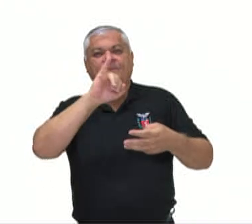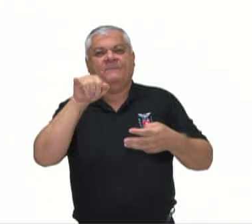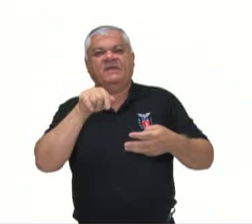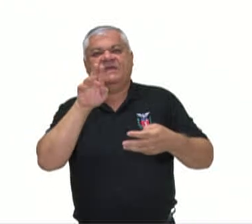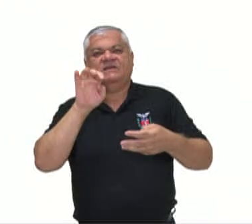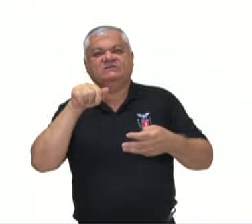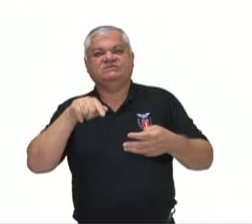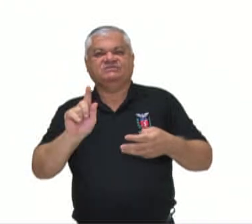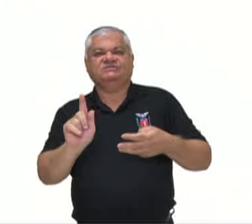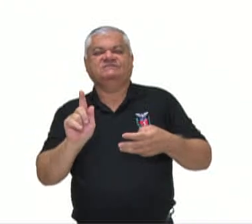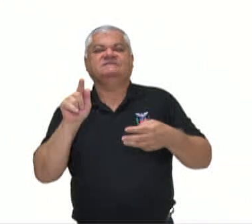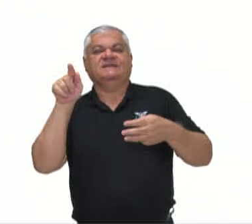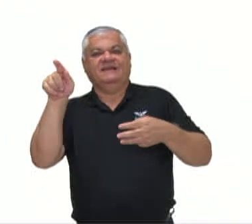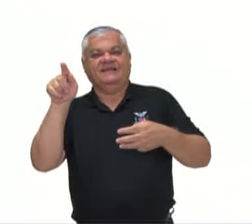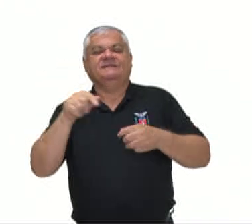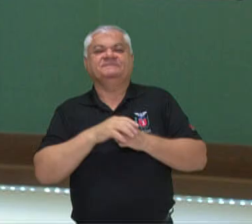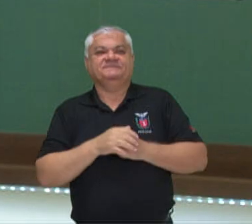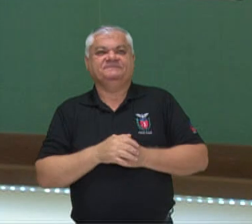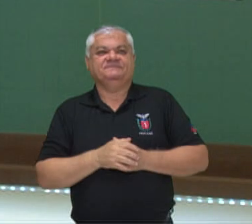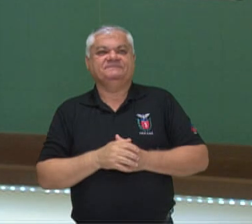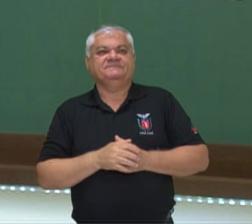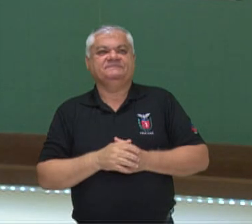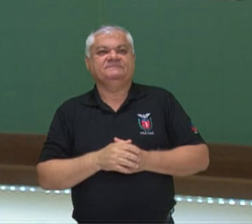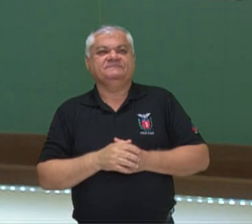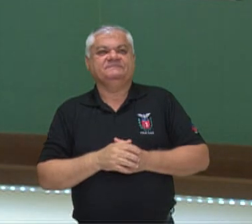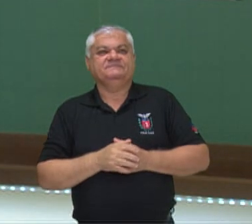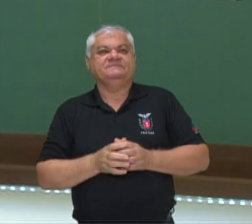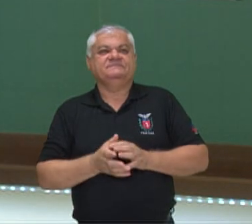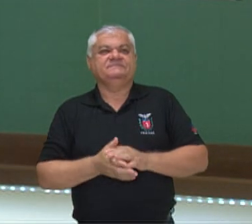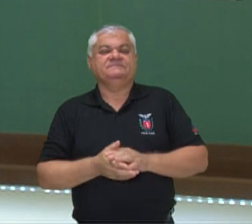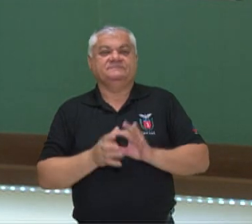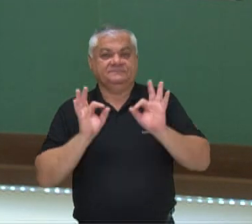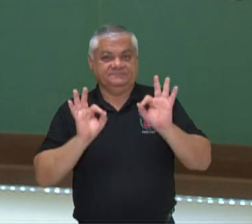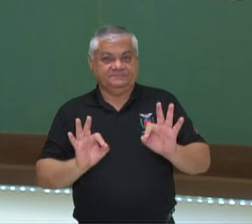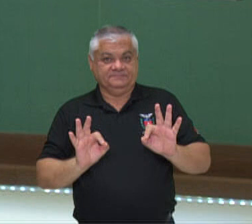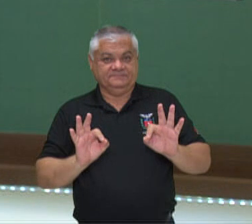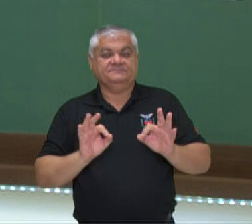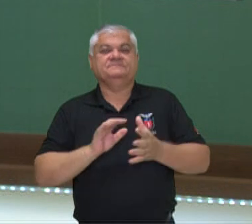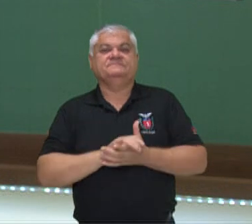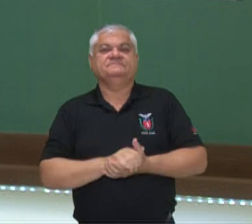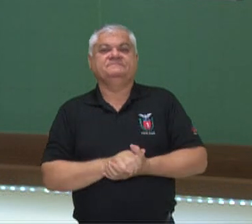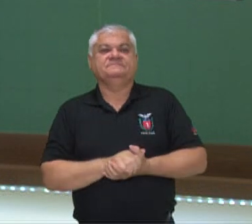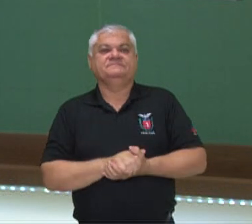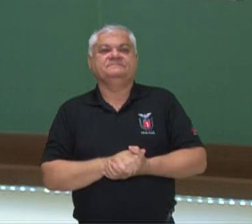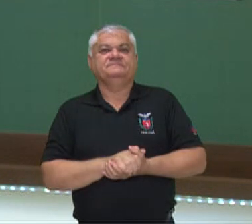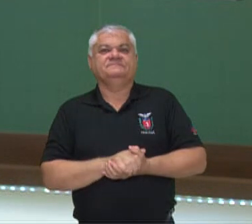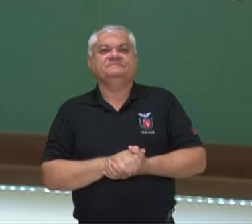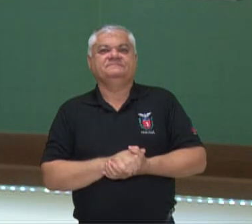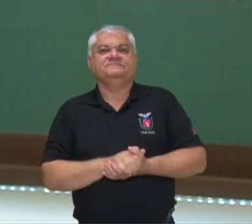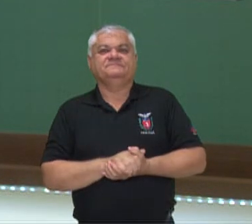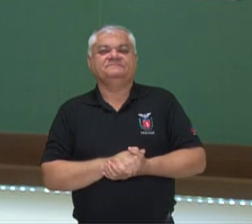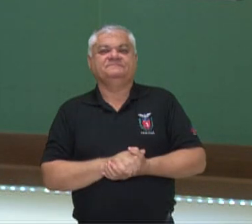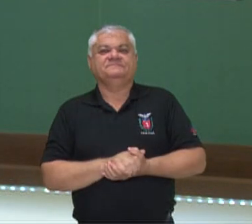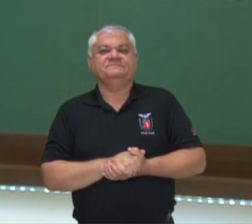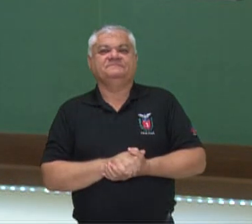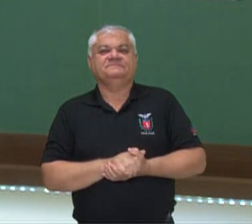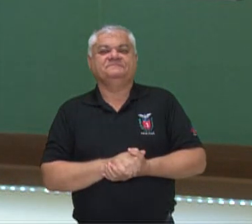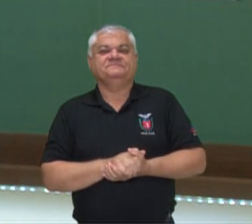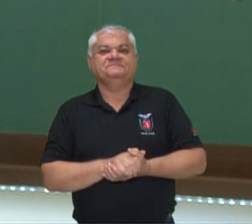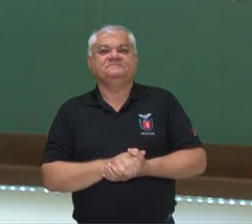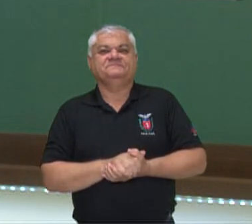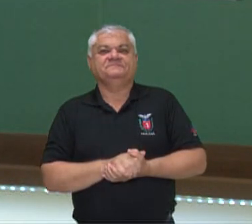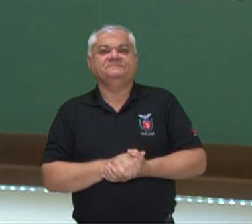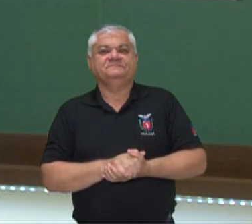começaram a ser utilizadas? Em Pequim, ok? Então, aqui estão as respostas. Vamos seguir.